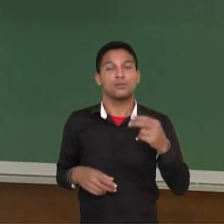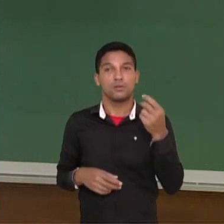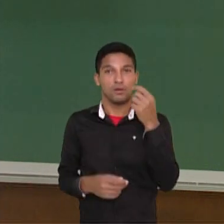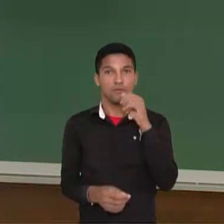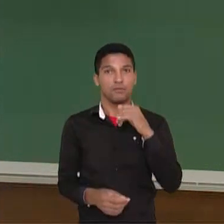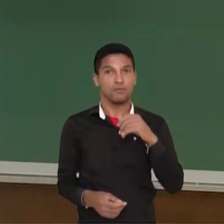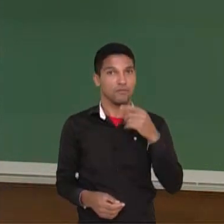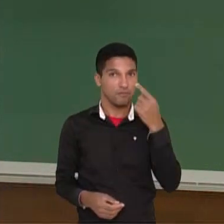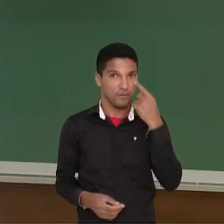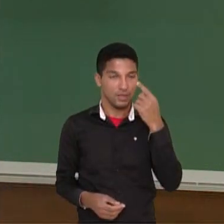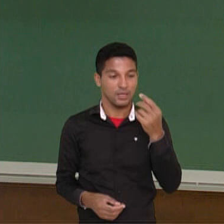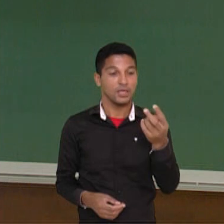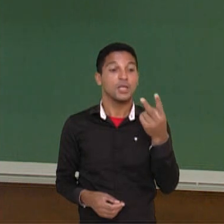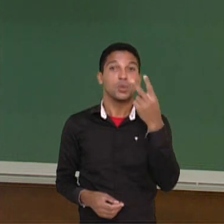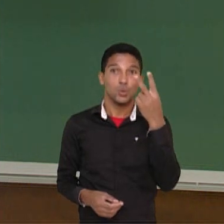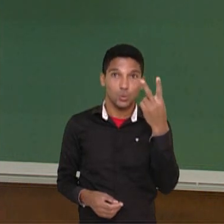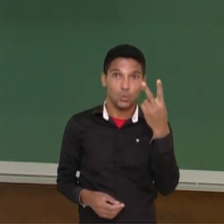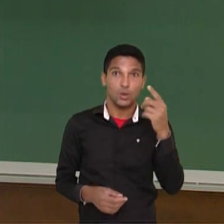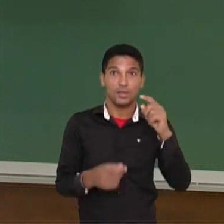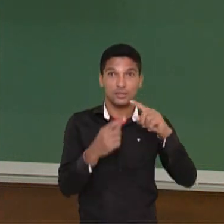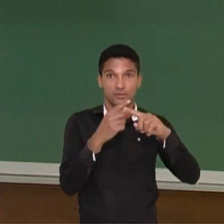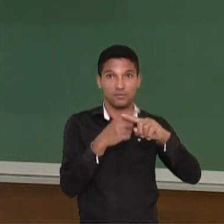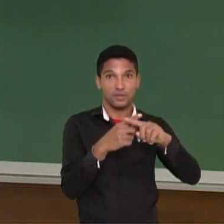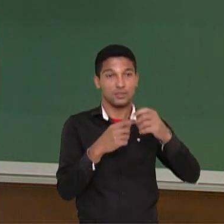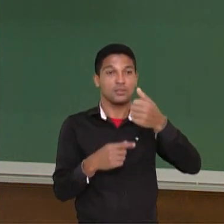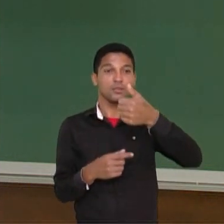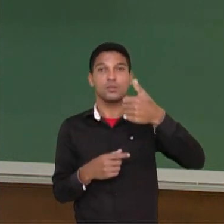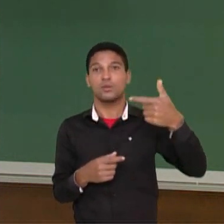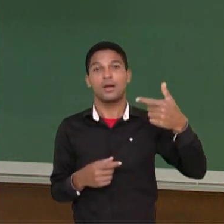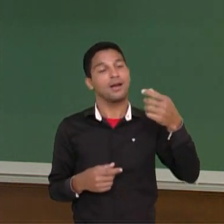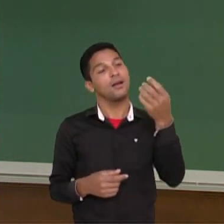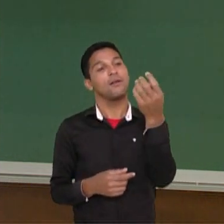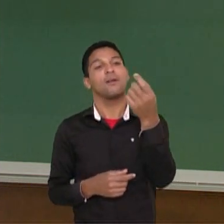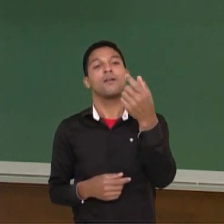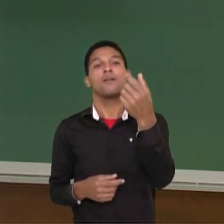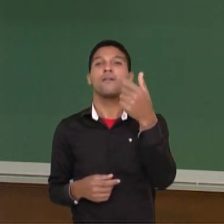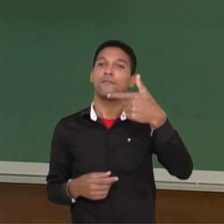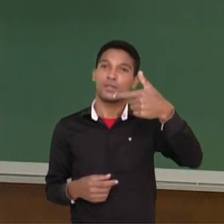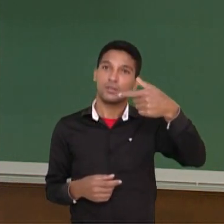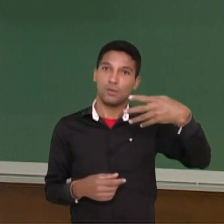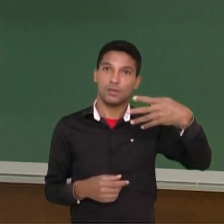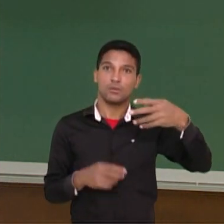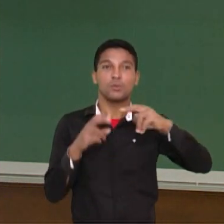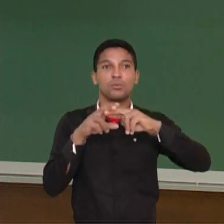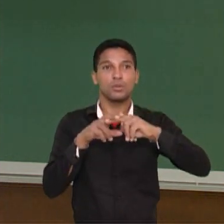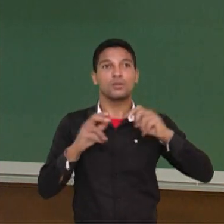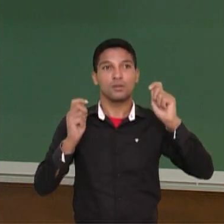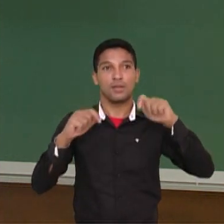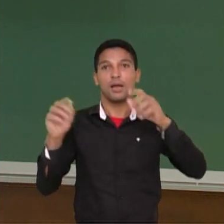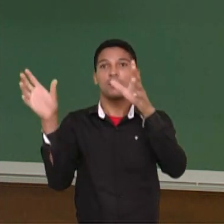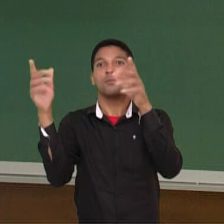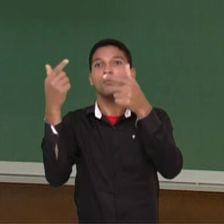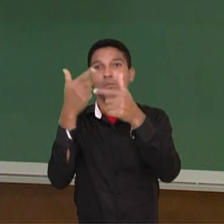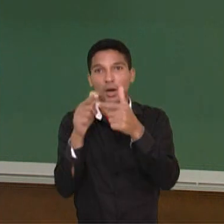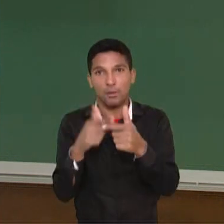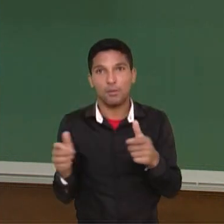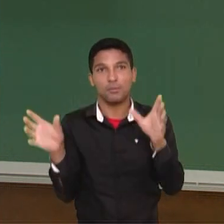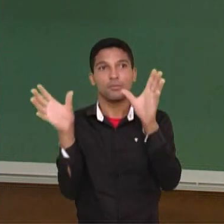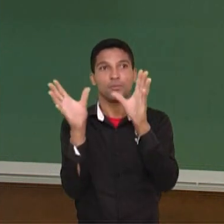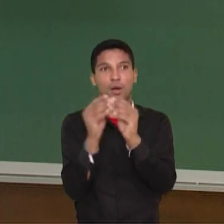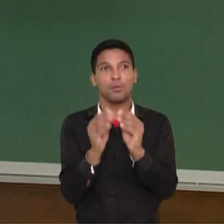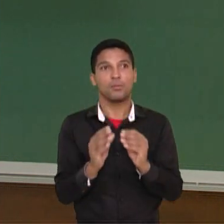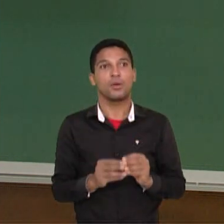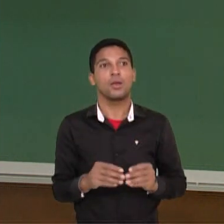tenho 2, né? Se eu fatorar o 24, vai aparecer o 2. Então, eu posso colocar ele em evidência. Tá lá, ó. Saiu um 2 daqui, ficou